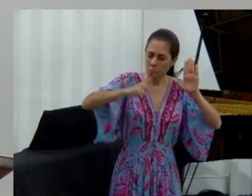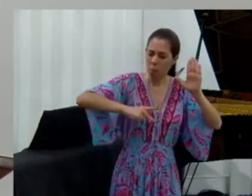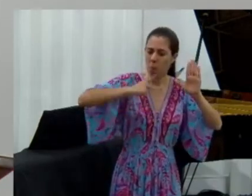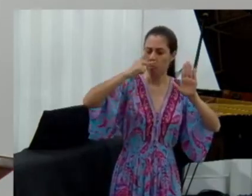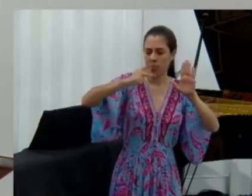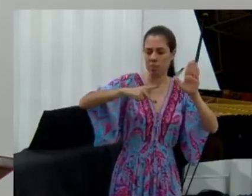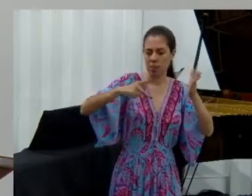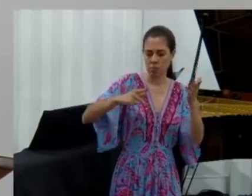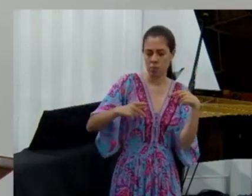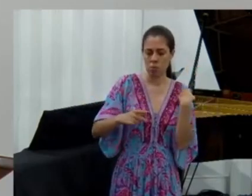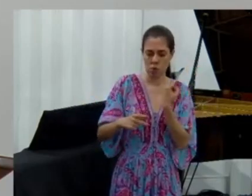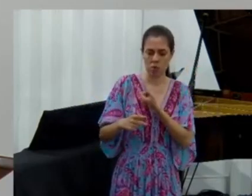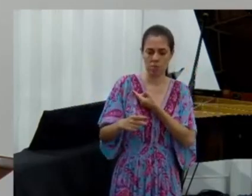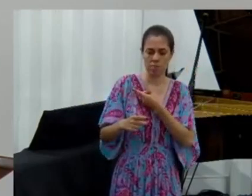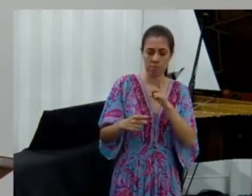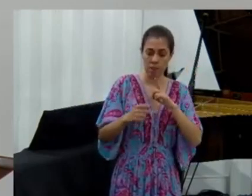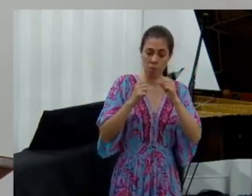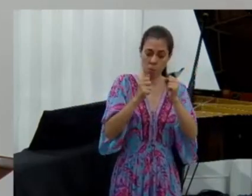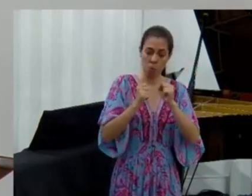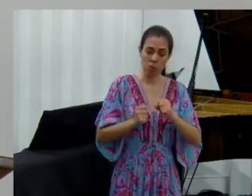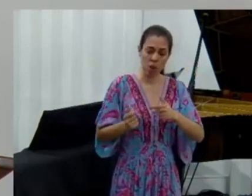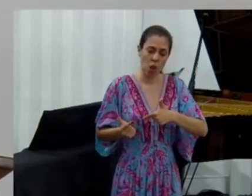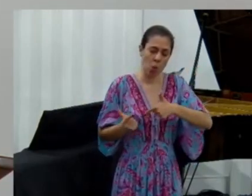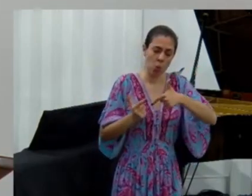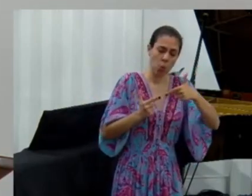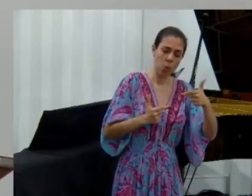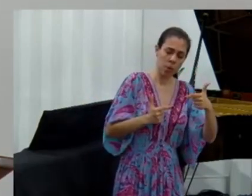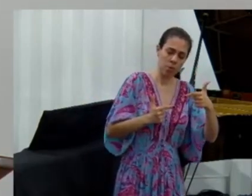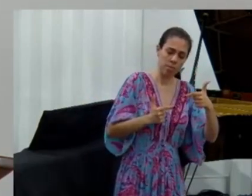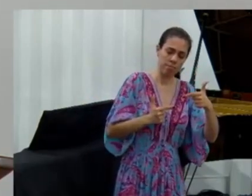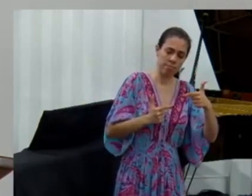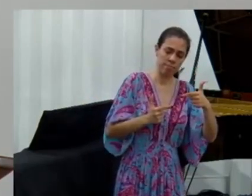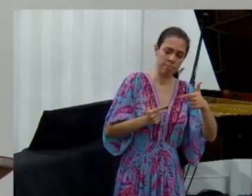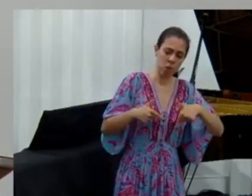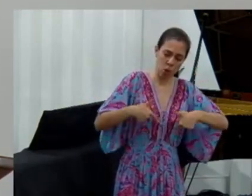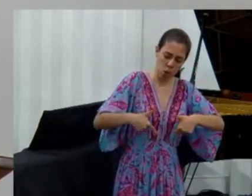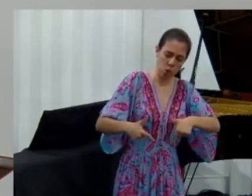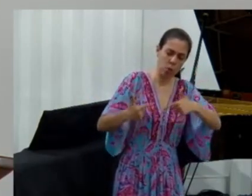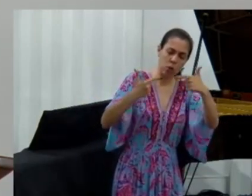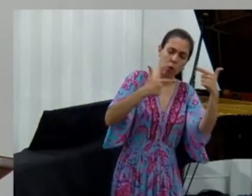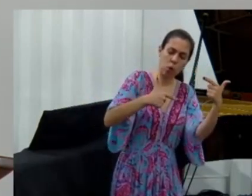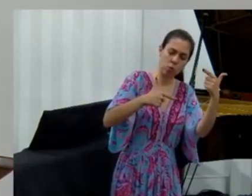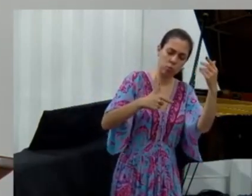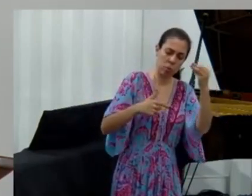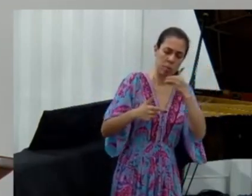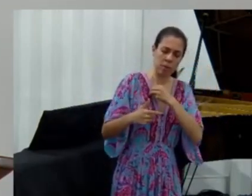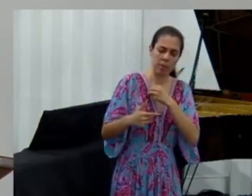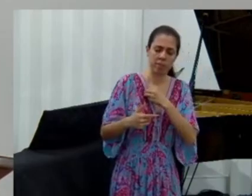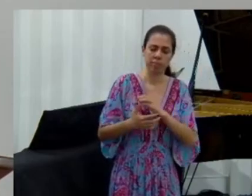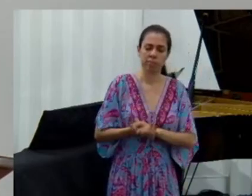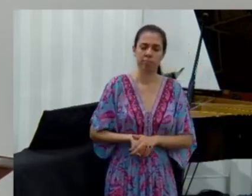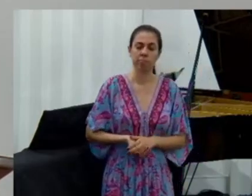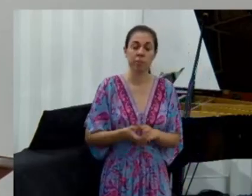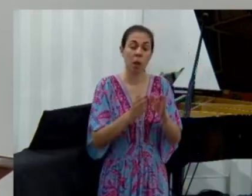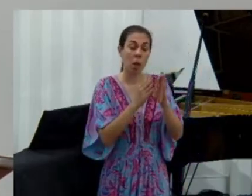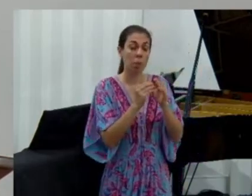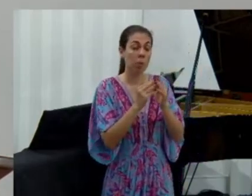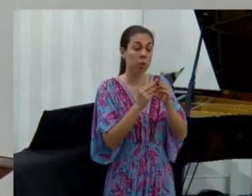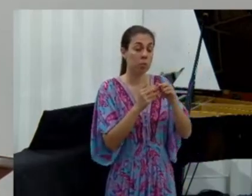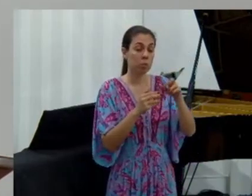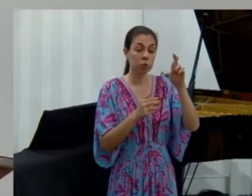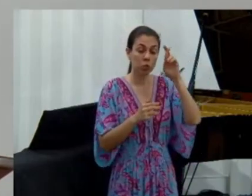palavra para crescermos. E, ó Deus, se alguém não compreende isso